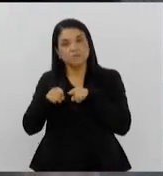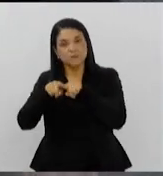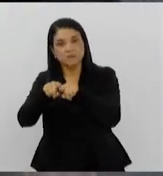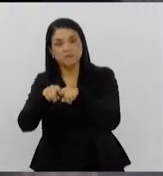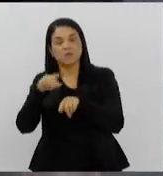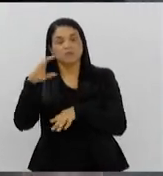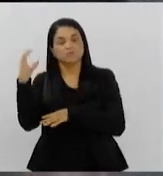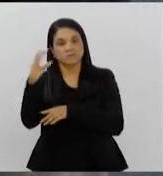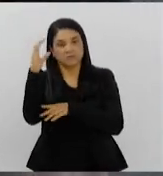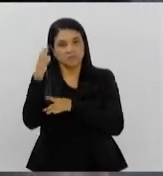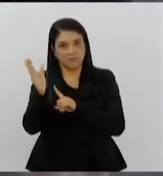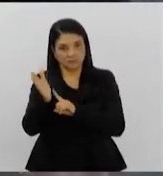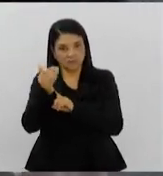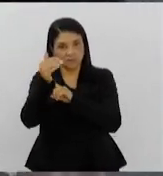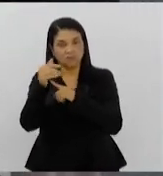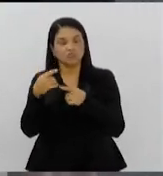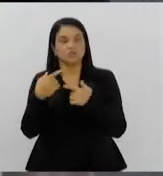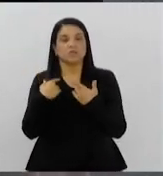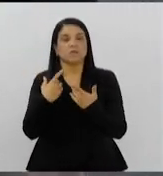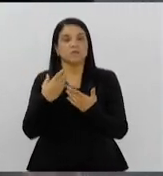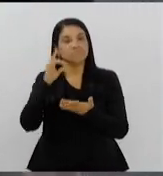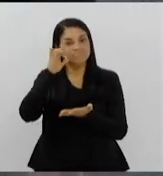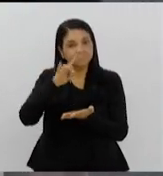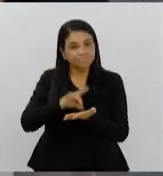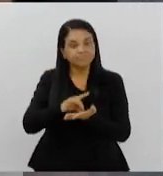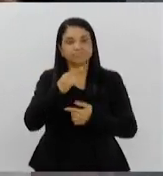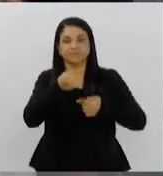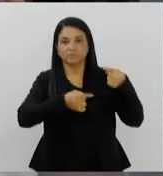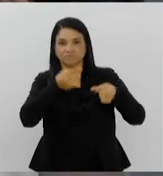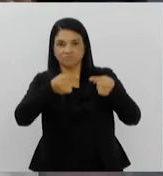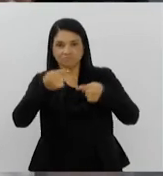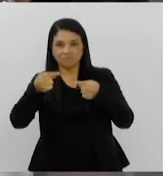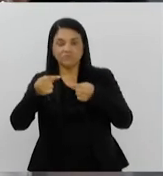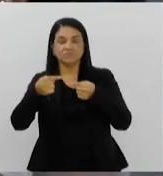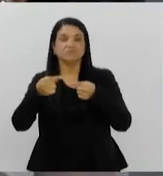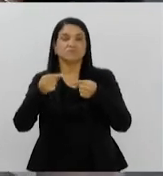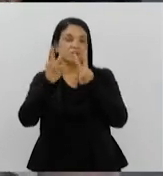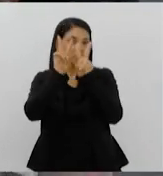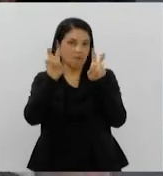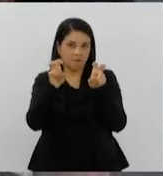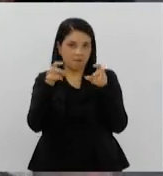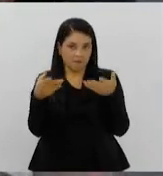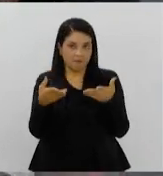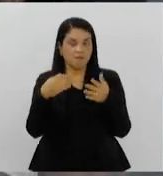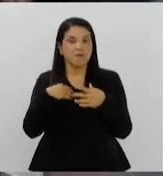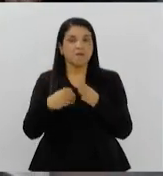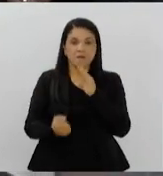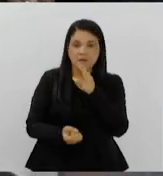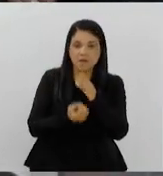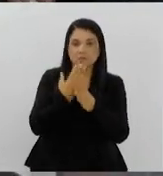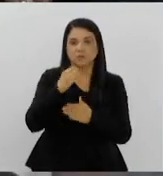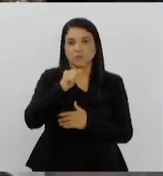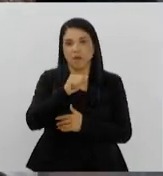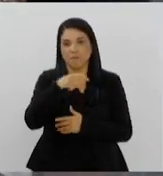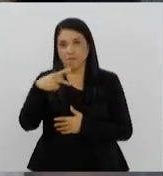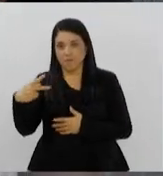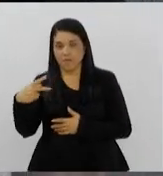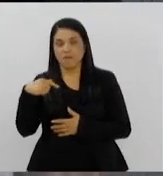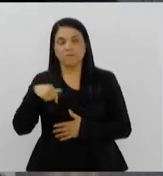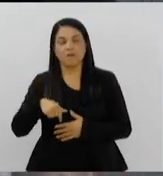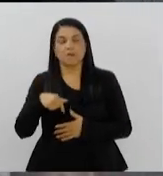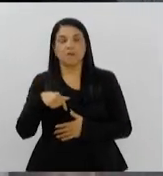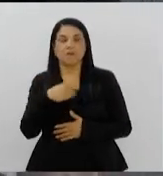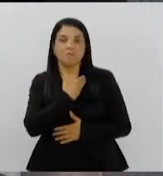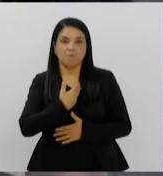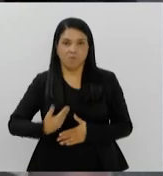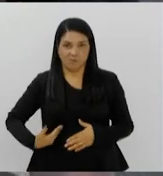Há projeto da nossa coautoria aqui na casa que trata, inclusive, da criação de um aplicativo por parte do poder público.